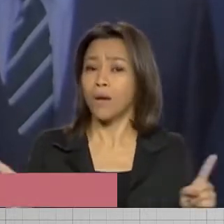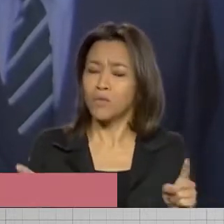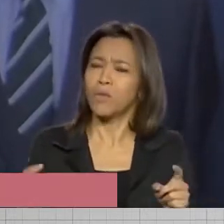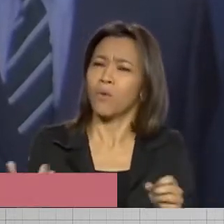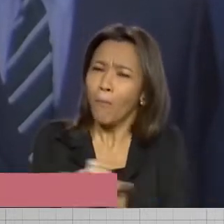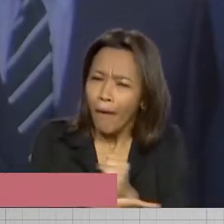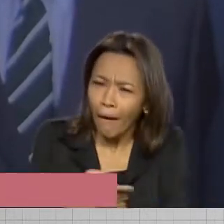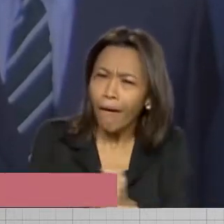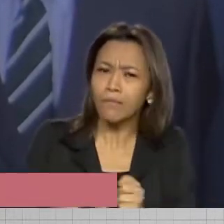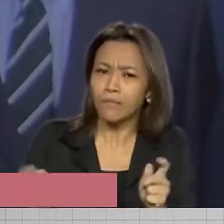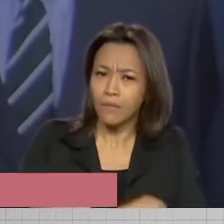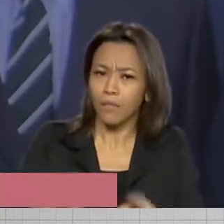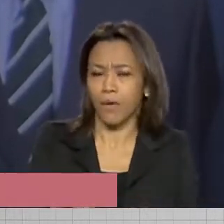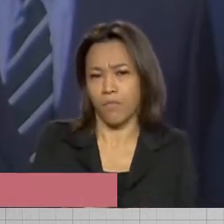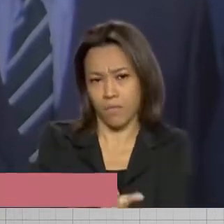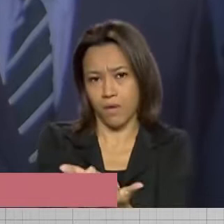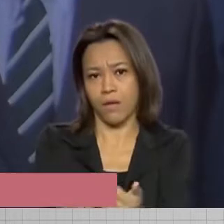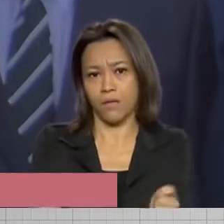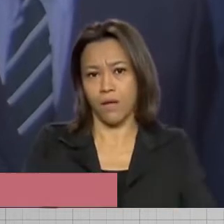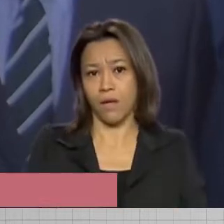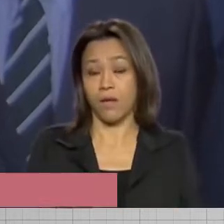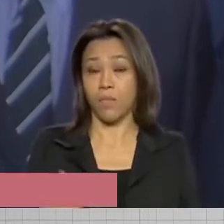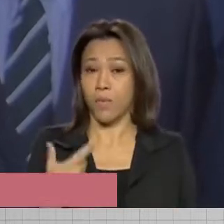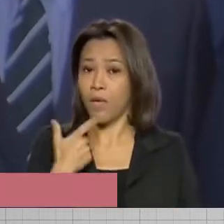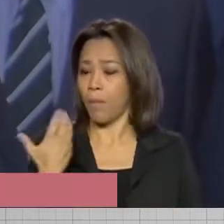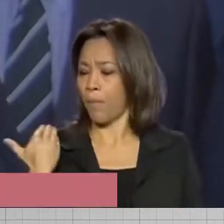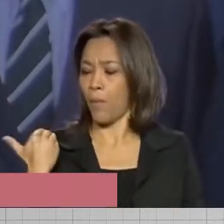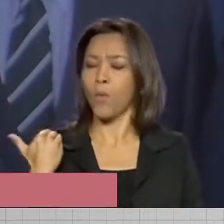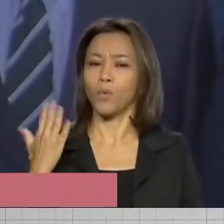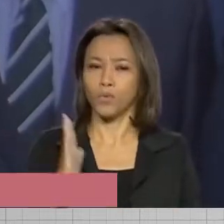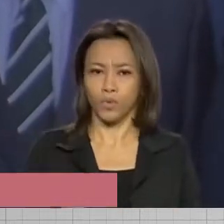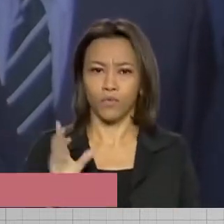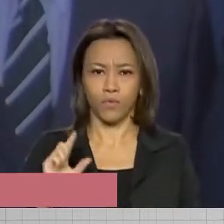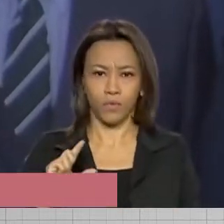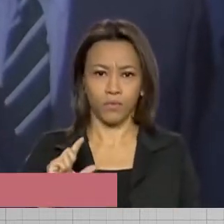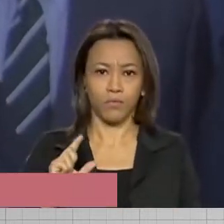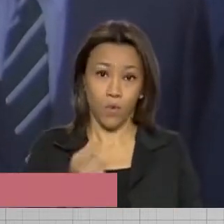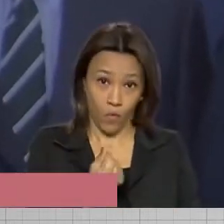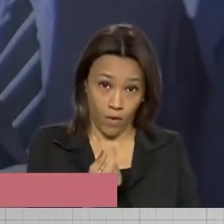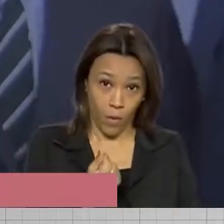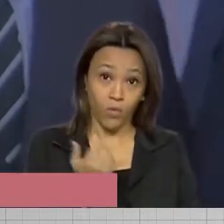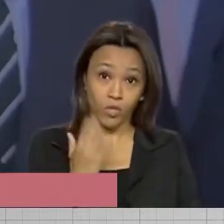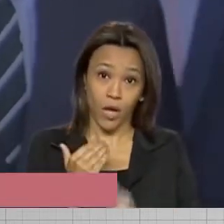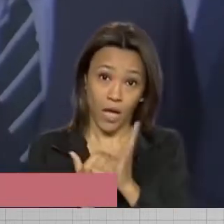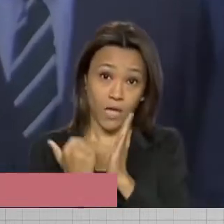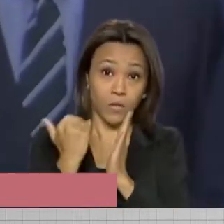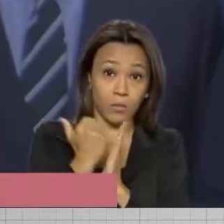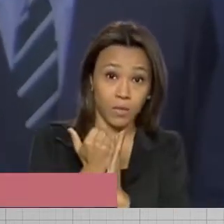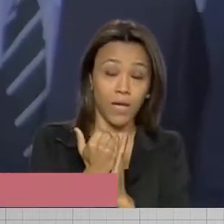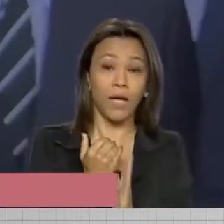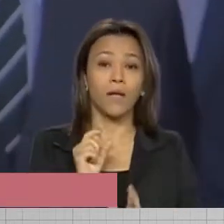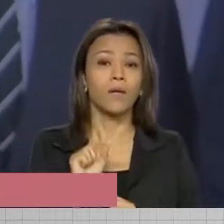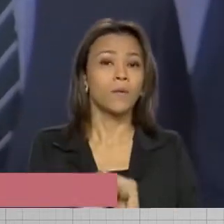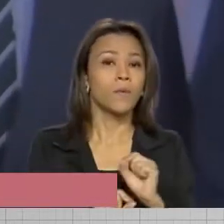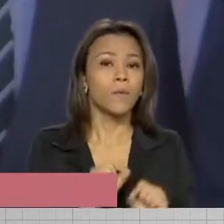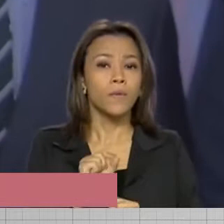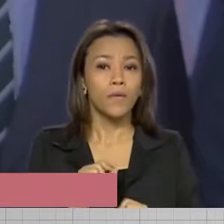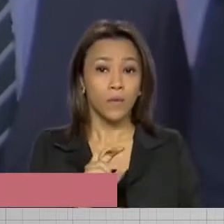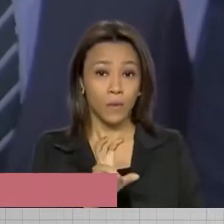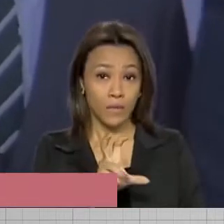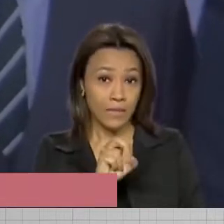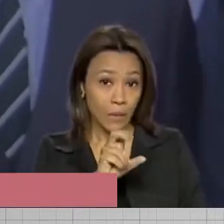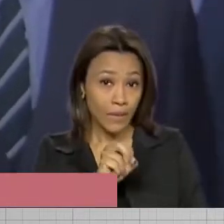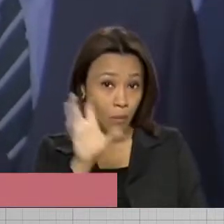manifestado informalmente que o auxílio seria prorrogado, porém com um valor menor. Na fala, ele comentou que os R$